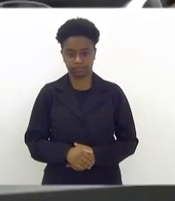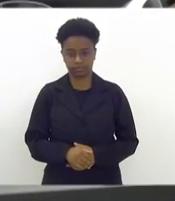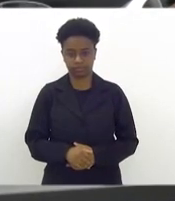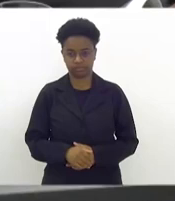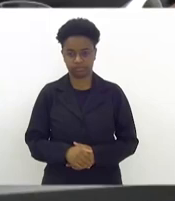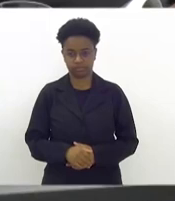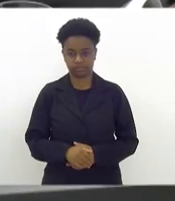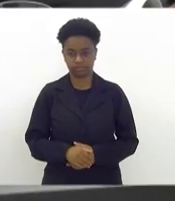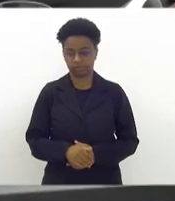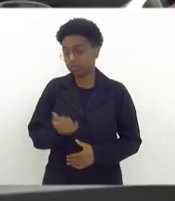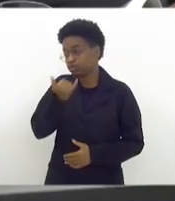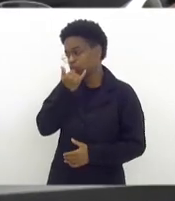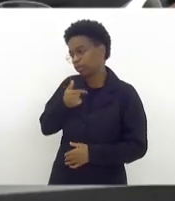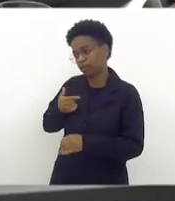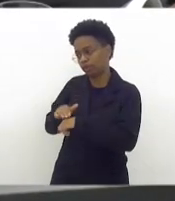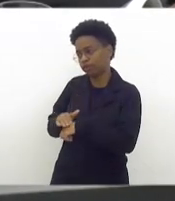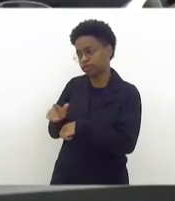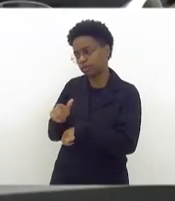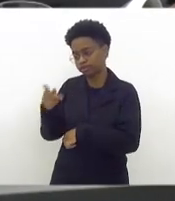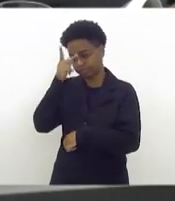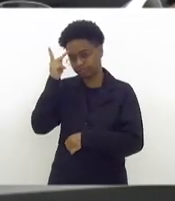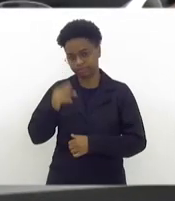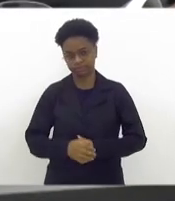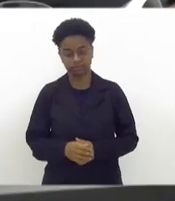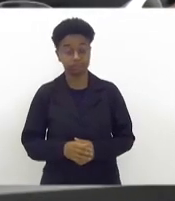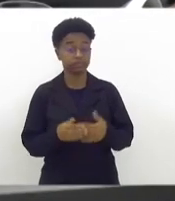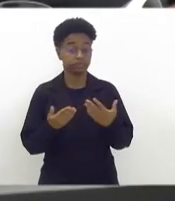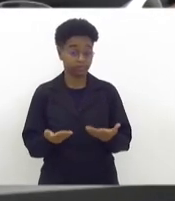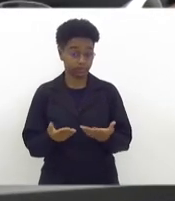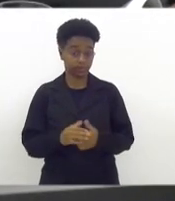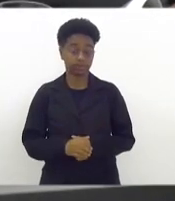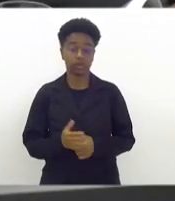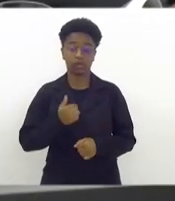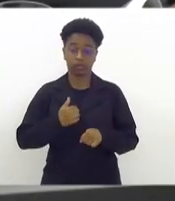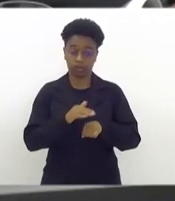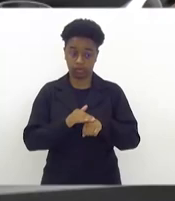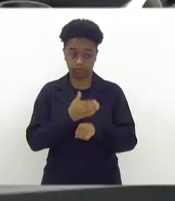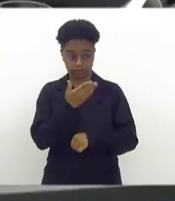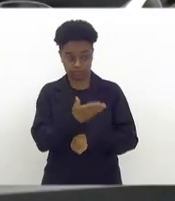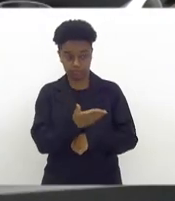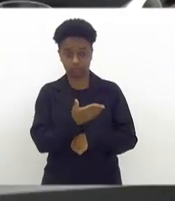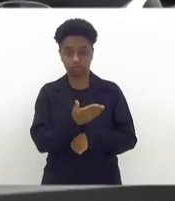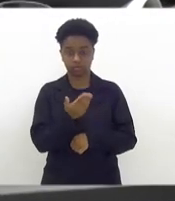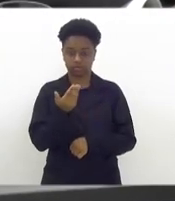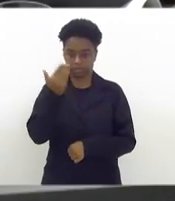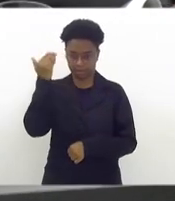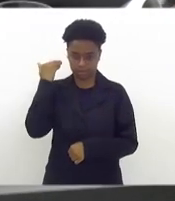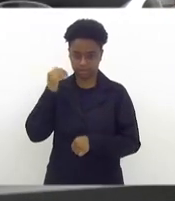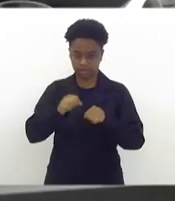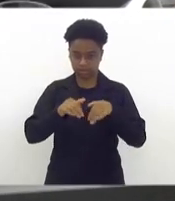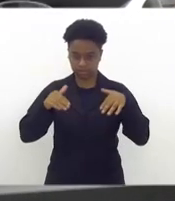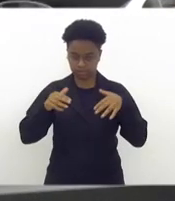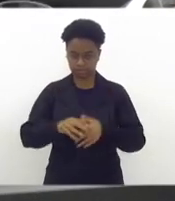Desculpa, estava falando com a assessoria, deputado Canella. Deputado Amorim, eu, inclusive, conversei com Vossa Excelência no plenário algum tempo atrás,